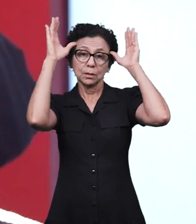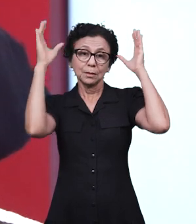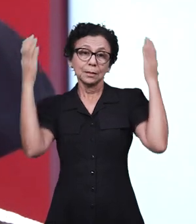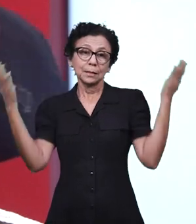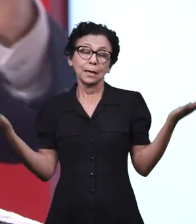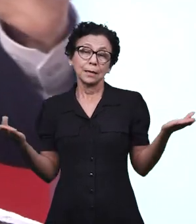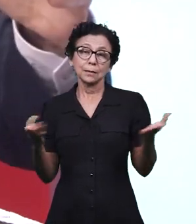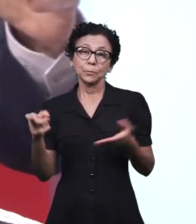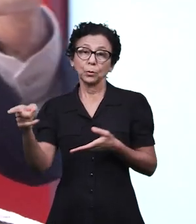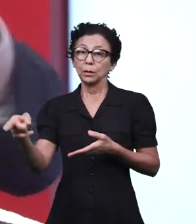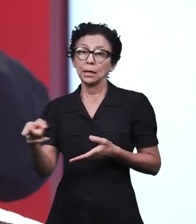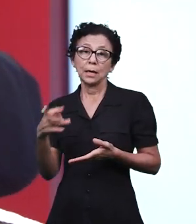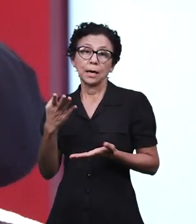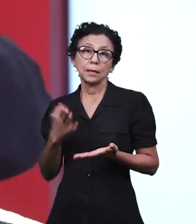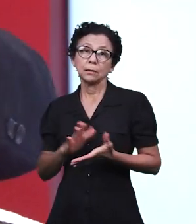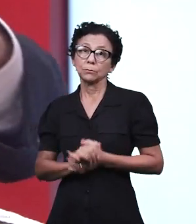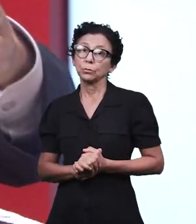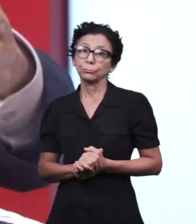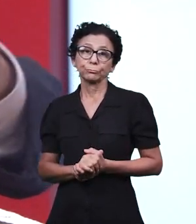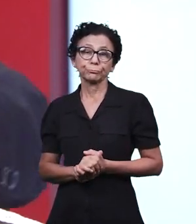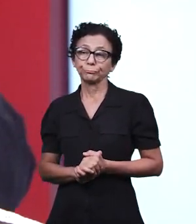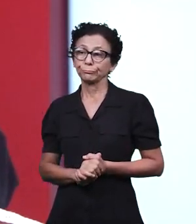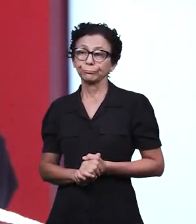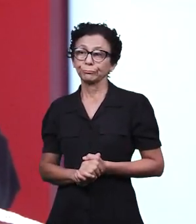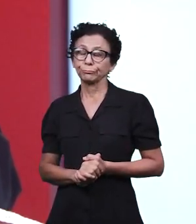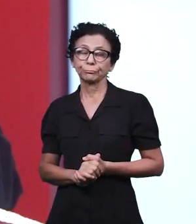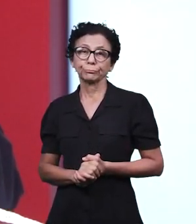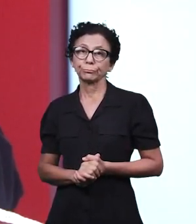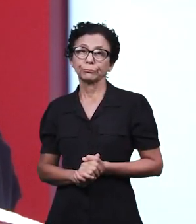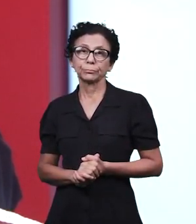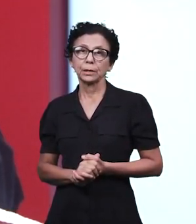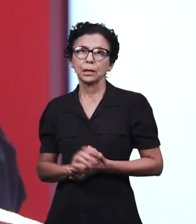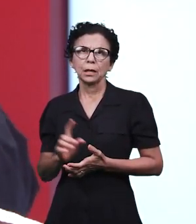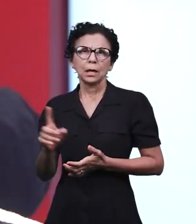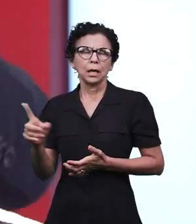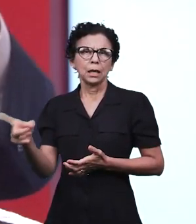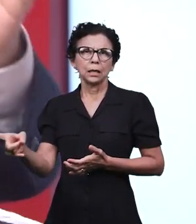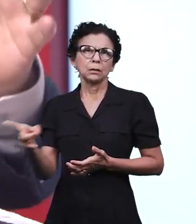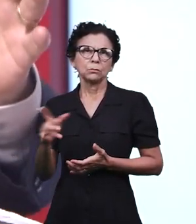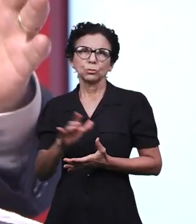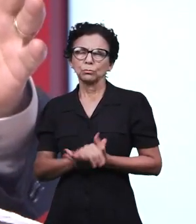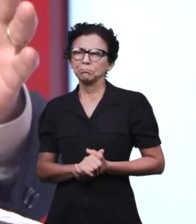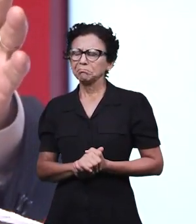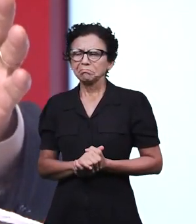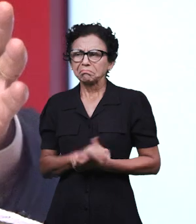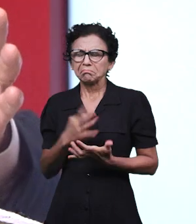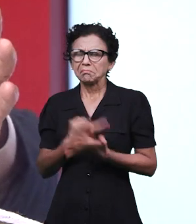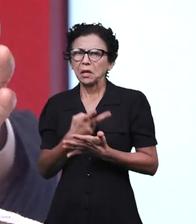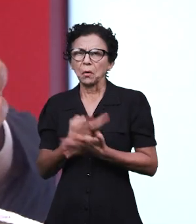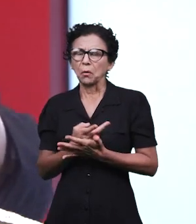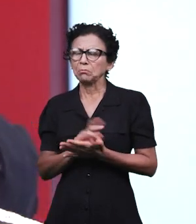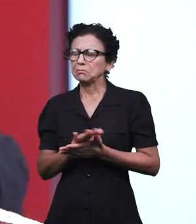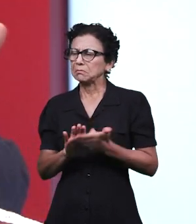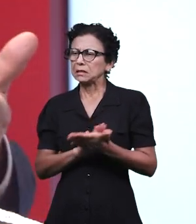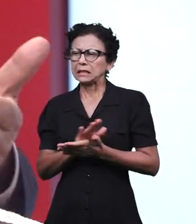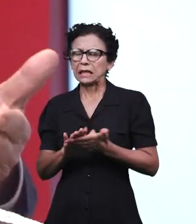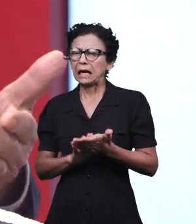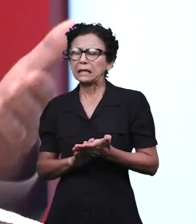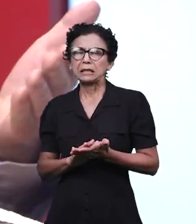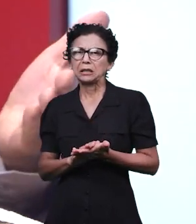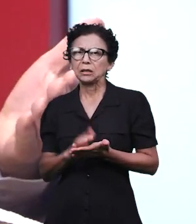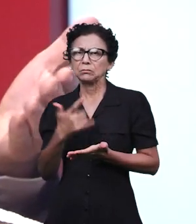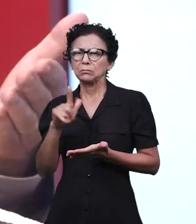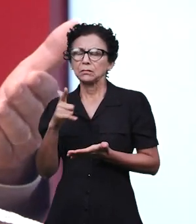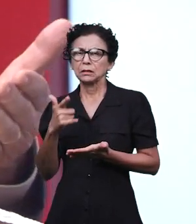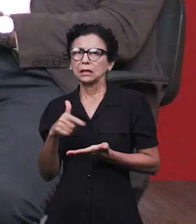Tem muita coisa aqui nessa palavra de Paulo ouvido por Agripa, que nem